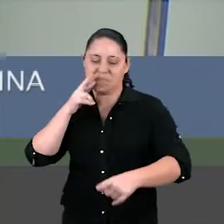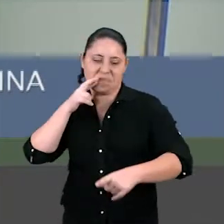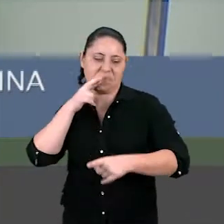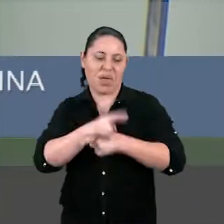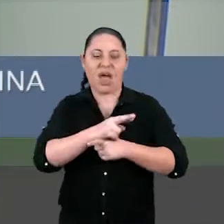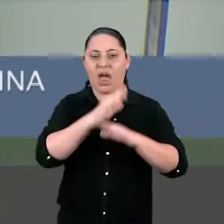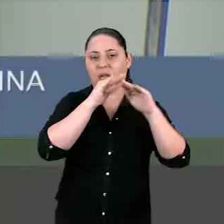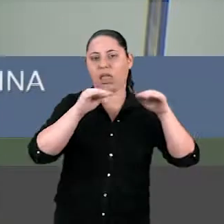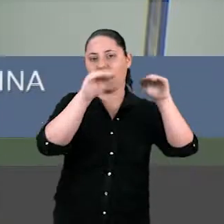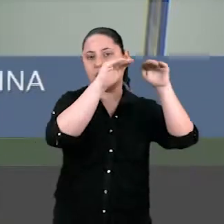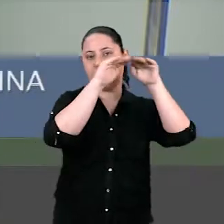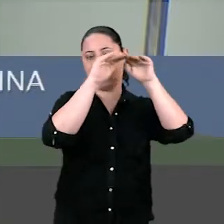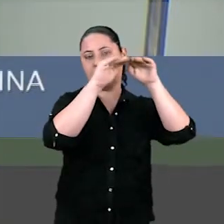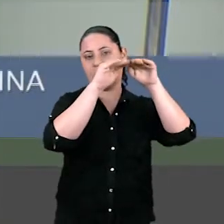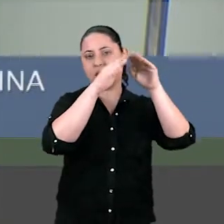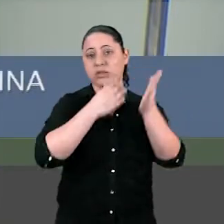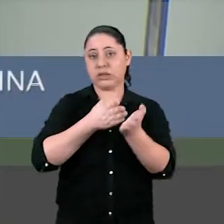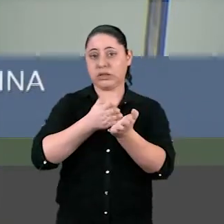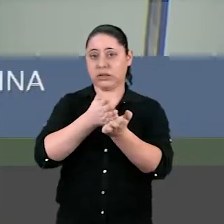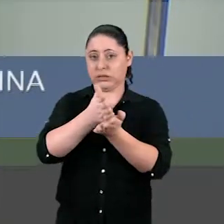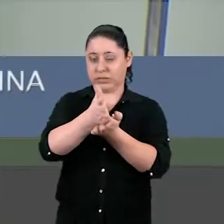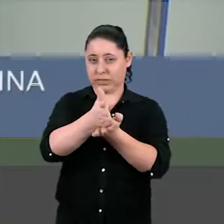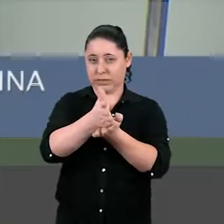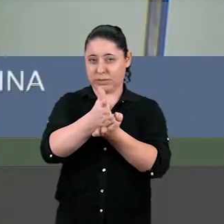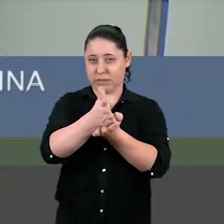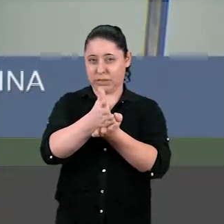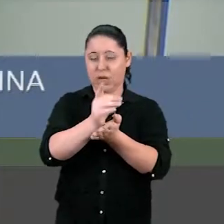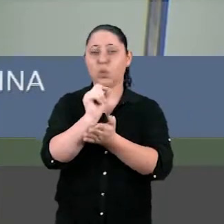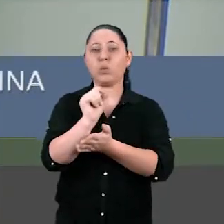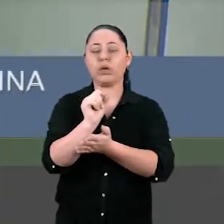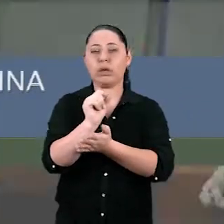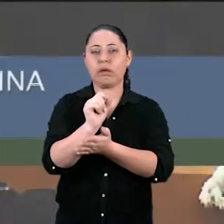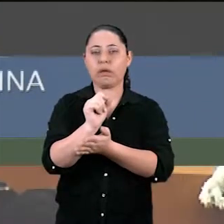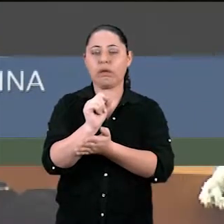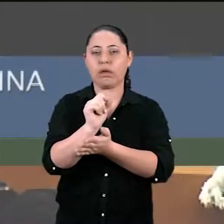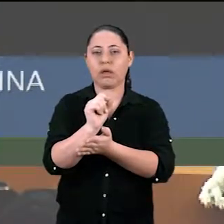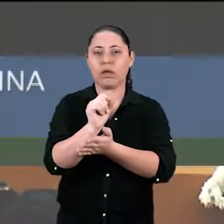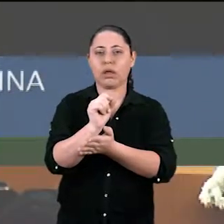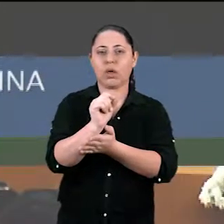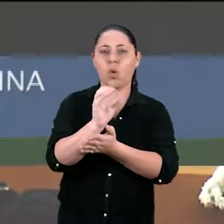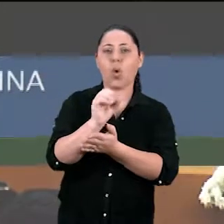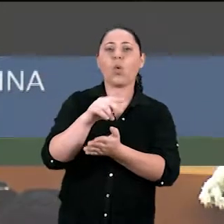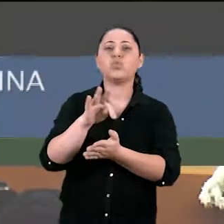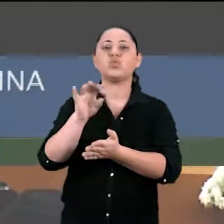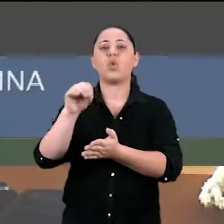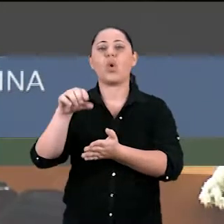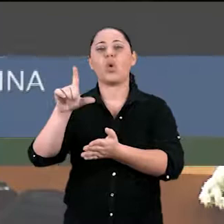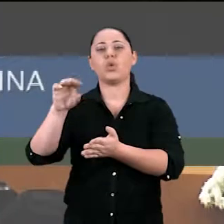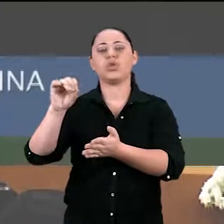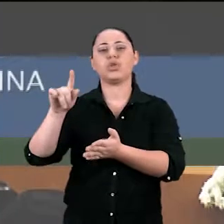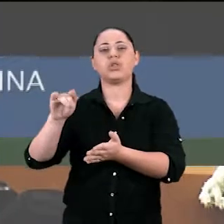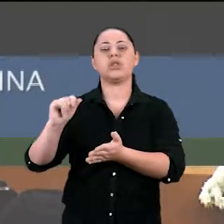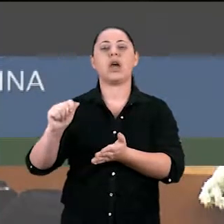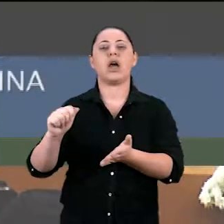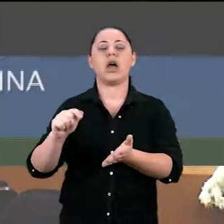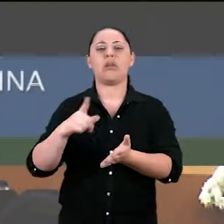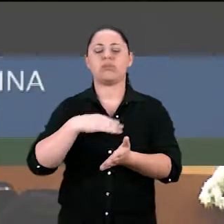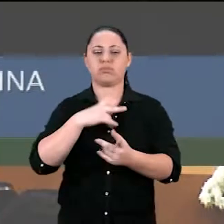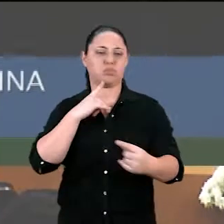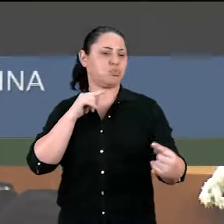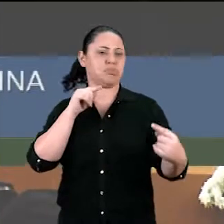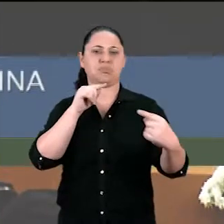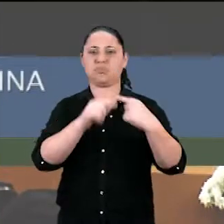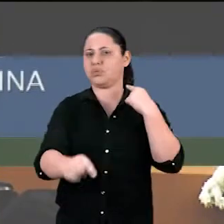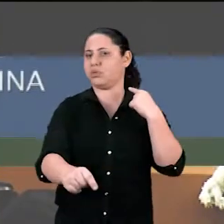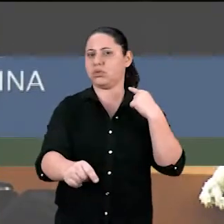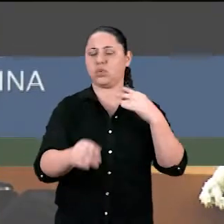democracia na medida em que eu caminho para uma ontologia tal, e ao criar essa ontologia de tal maneira, eu estou em descompasso